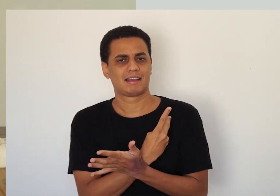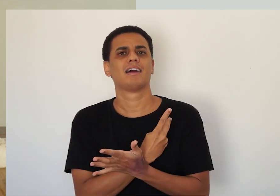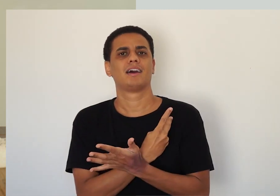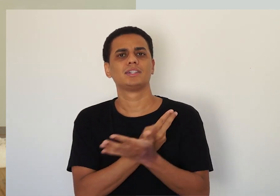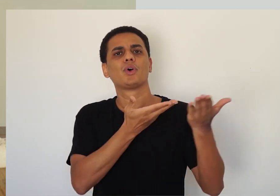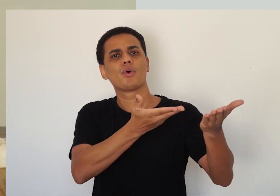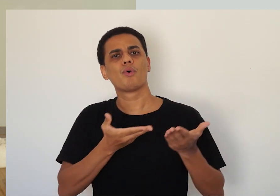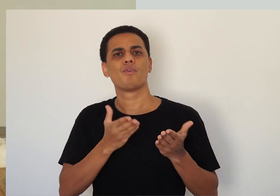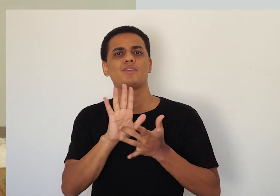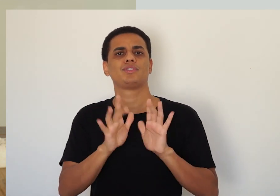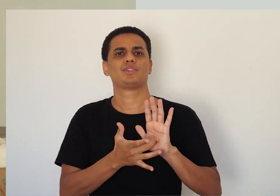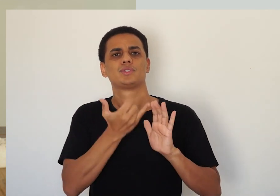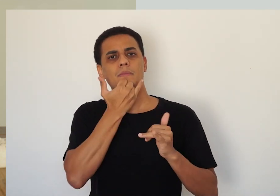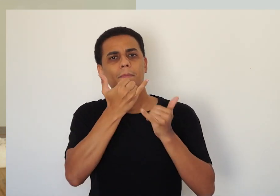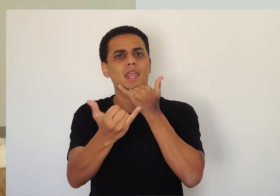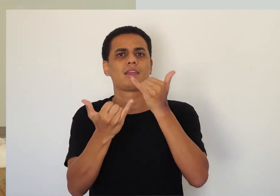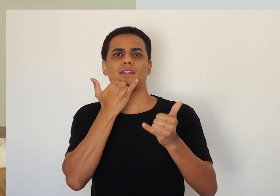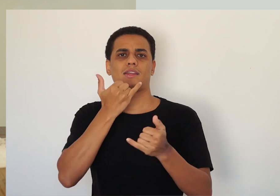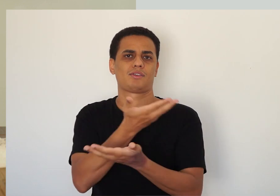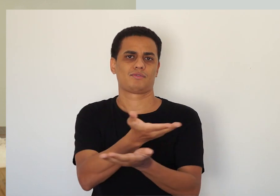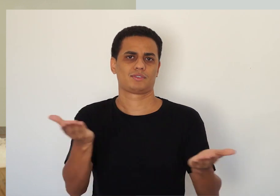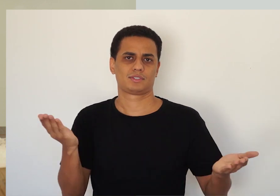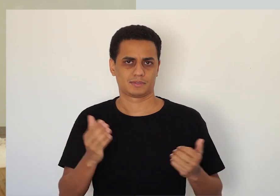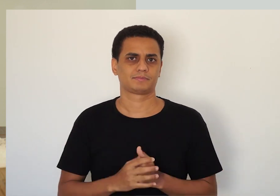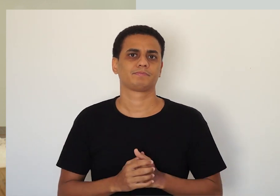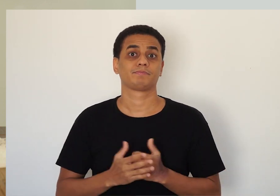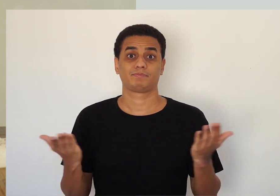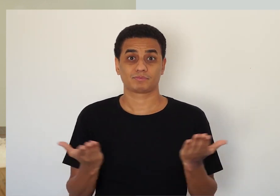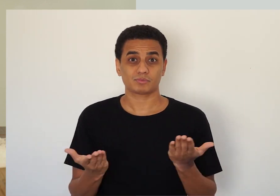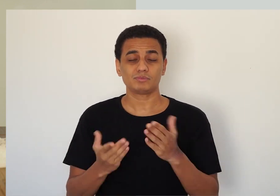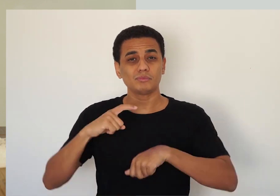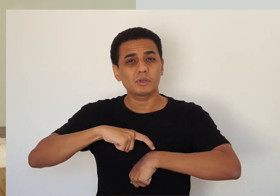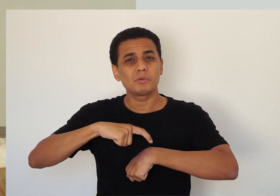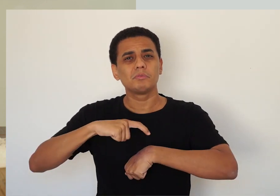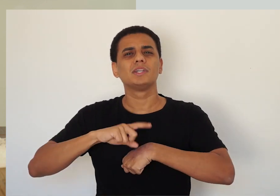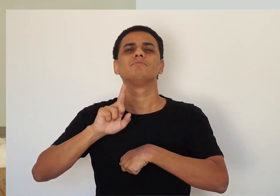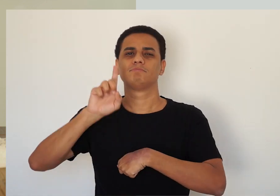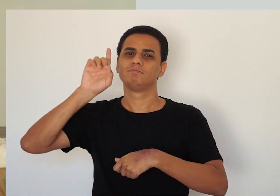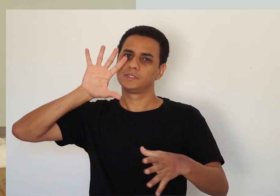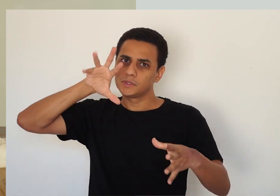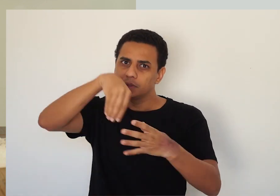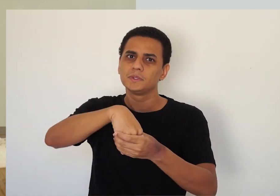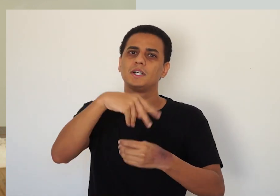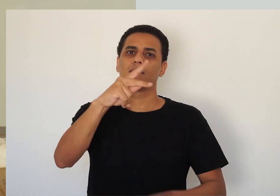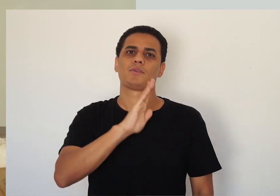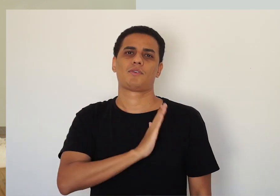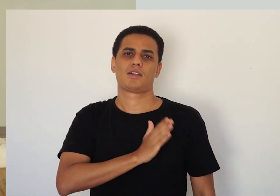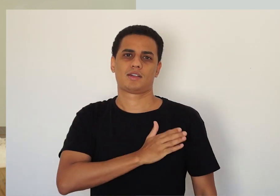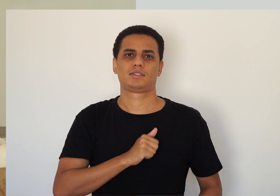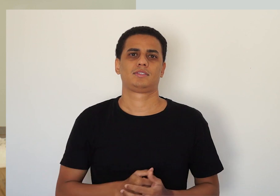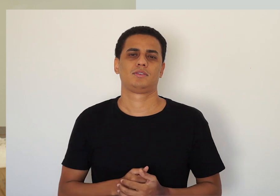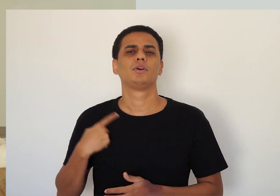o alvo e convidando Jesus para perdoar você dos seus pecados. E hoje mesmo, nesse momento, Ele virá habitar no seu